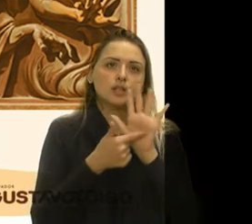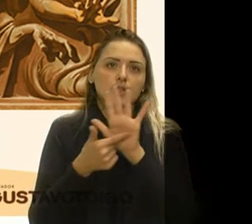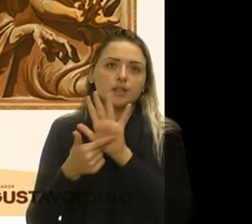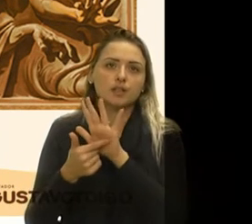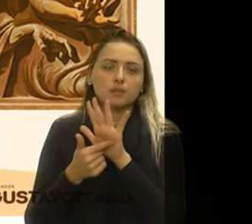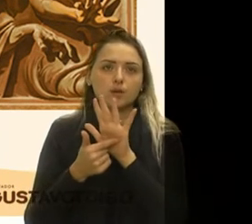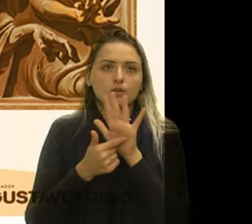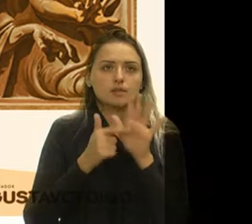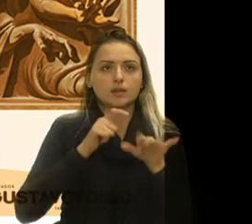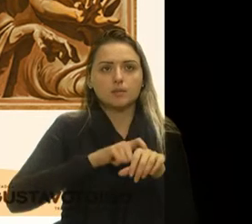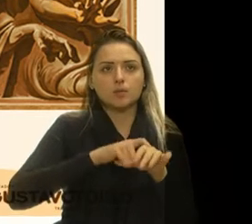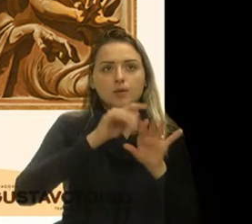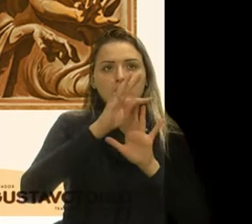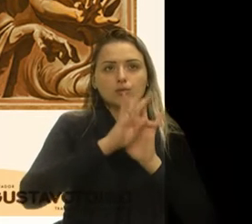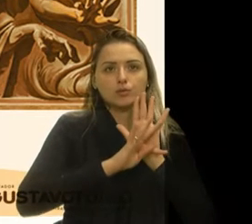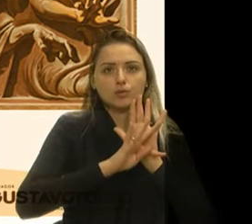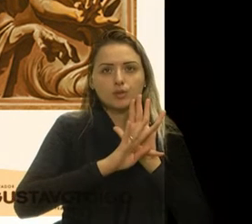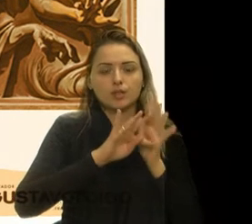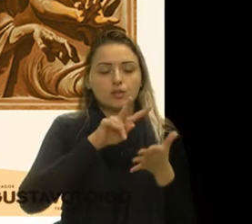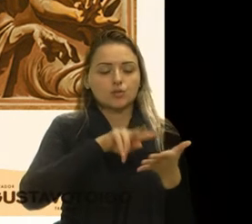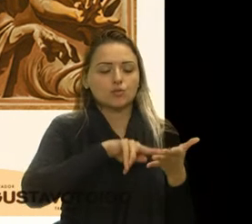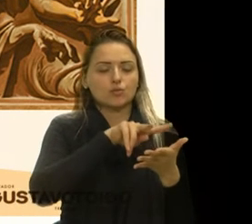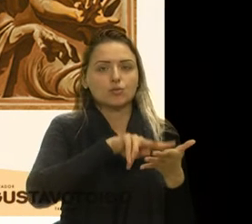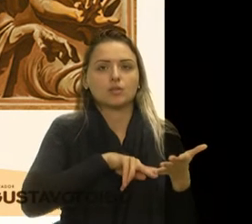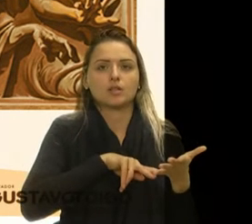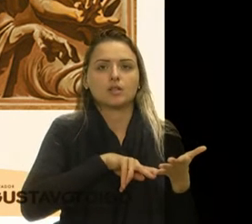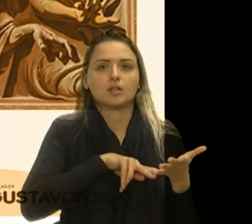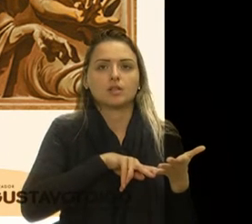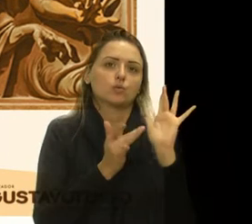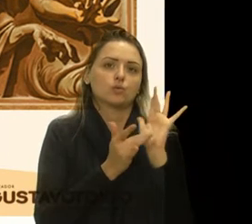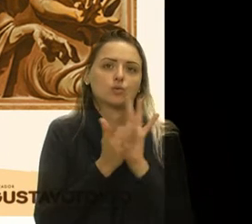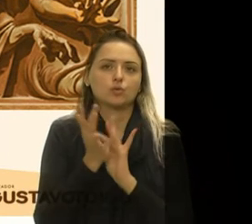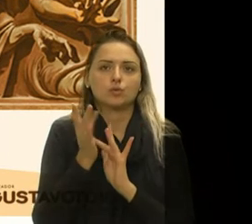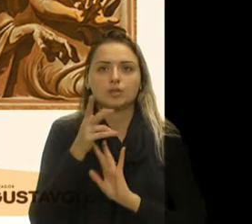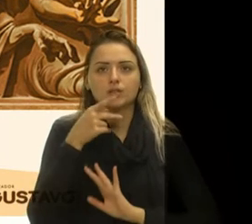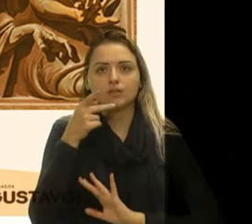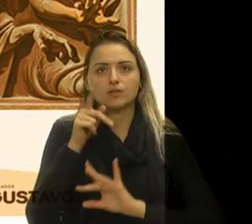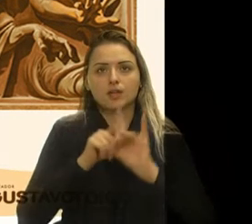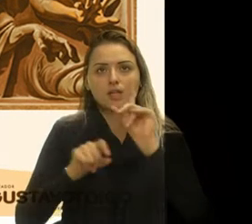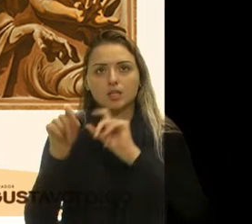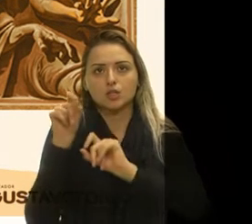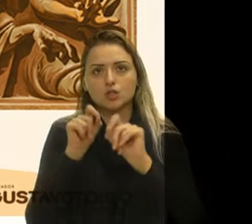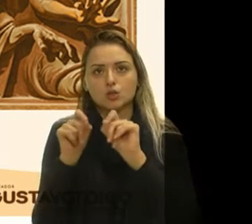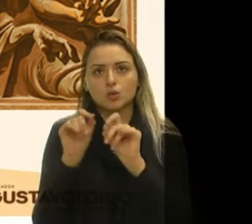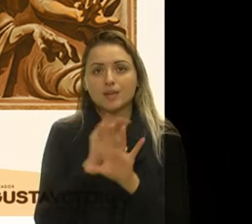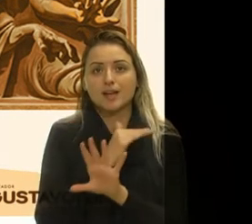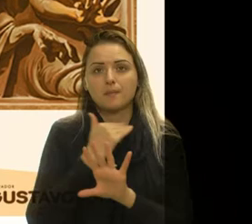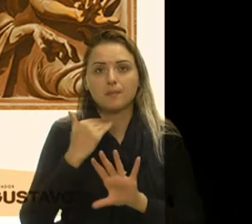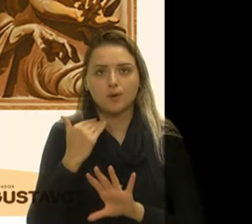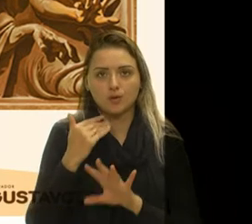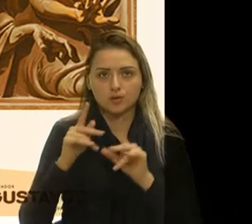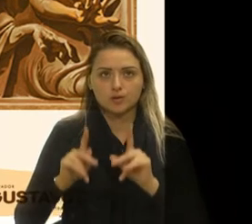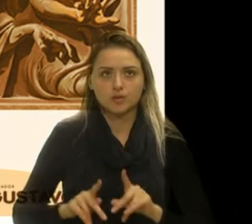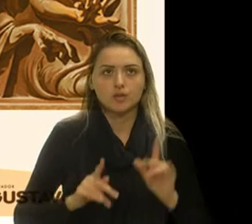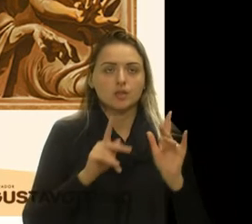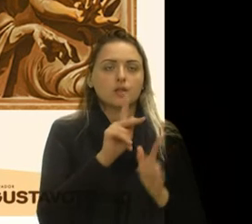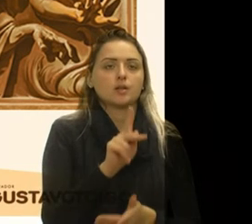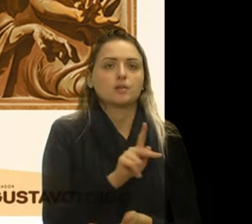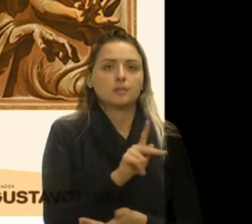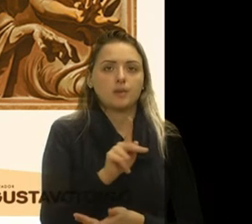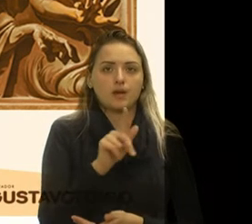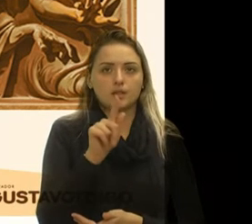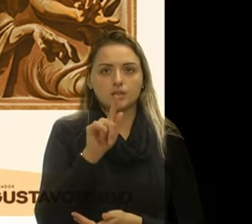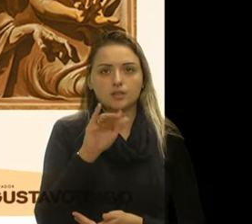liturgia, né, antiga, da cristandade, que trata fúnebre, né, dos rituais. Então, o Padre Jordani também